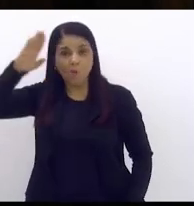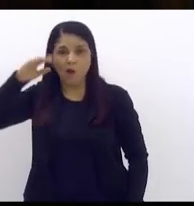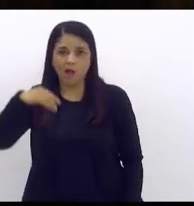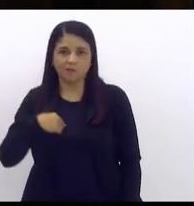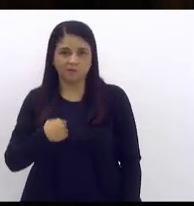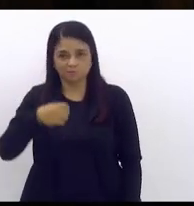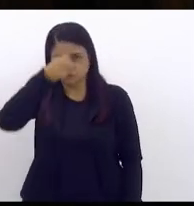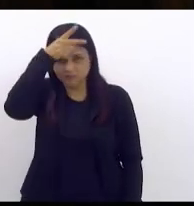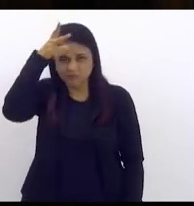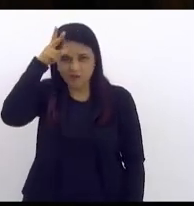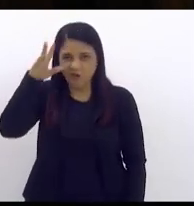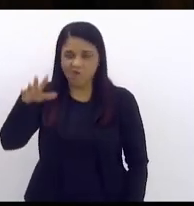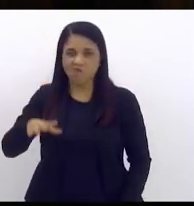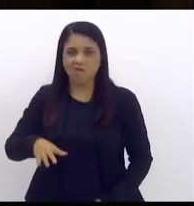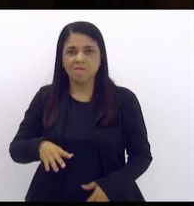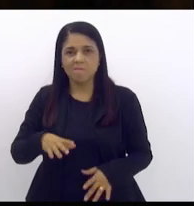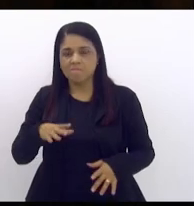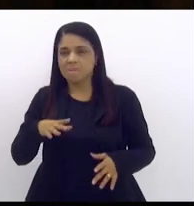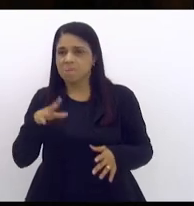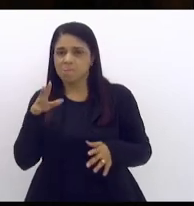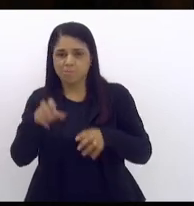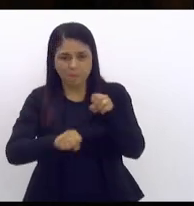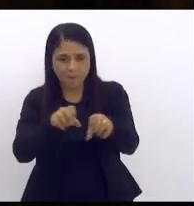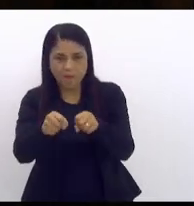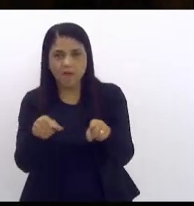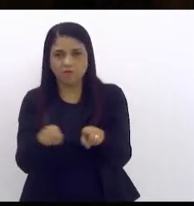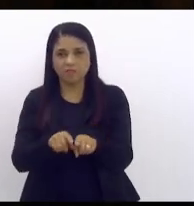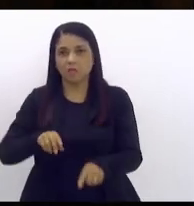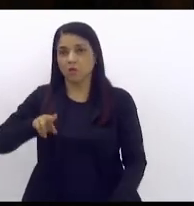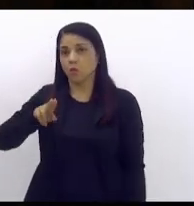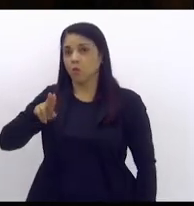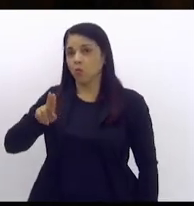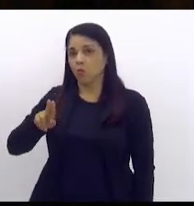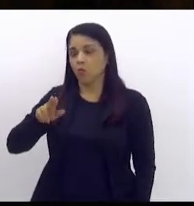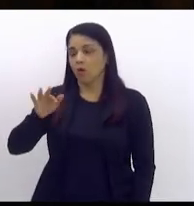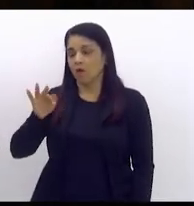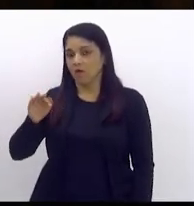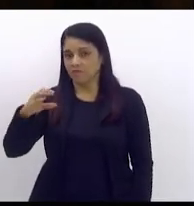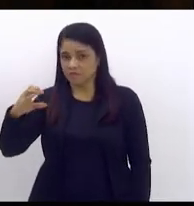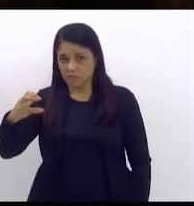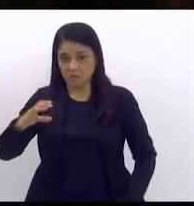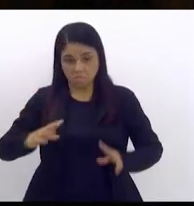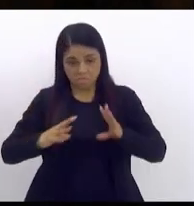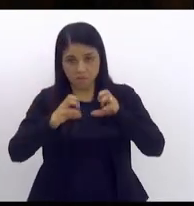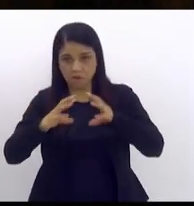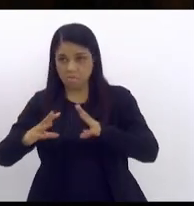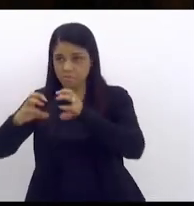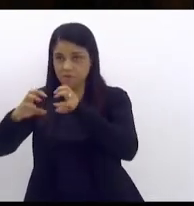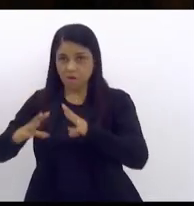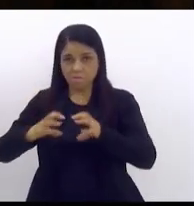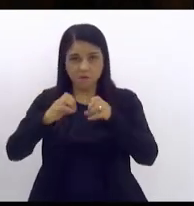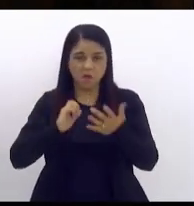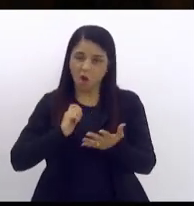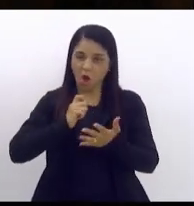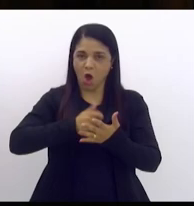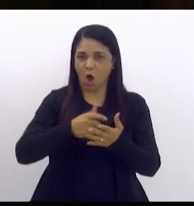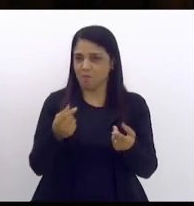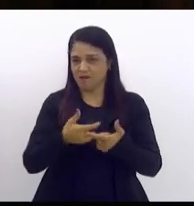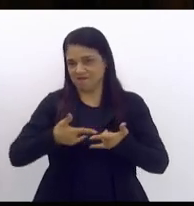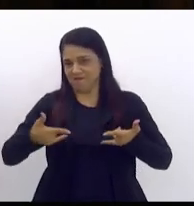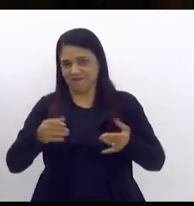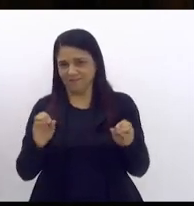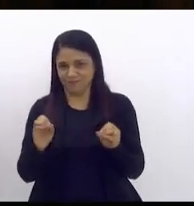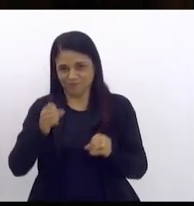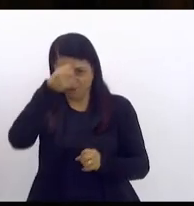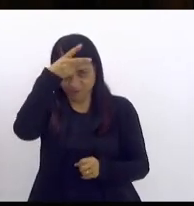leão. Aí quando tem o UFC, porque agora está tendo UFC, sabia? UFC em Copacabana, briga, normal, só que não cobra ingresso, ainda a prefeitura não está cobrando